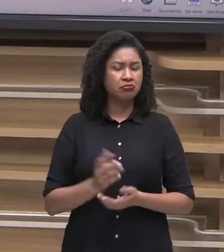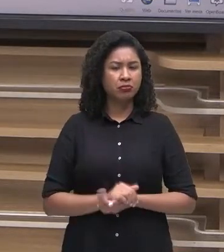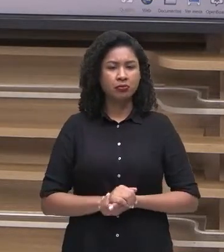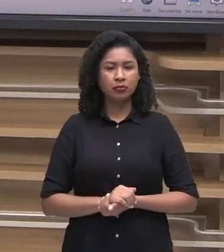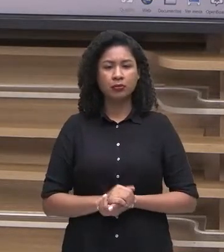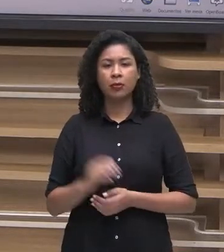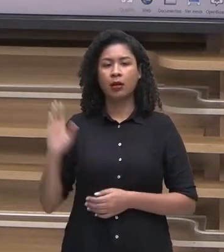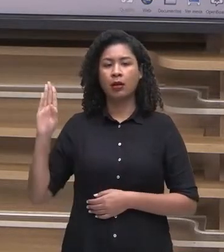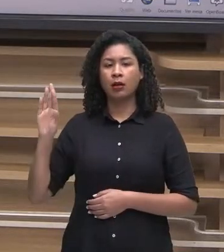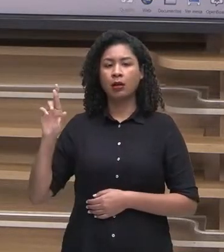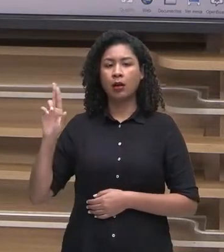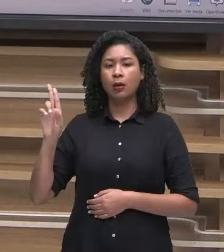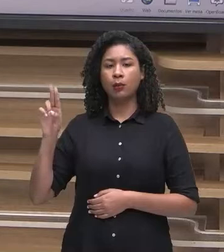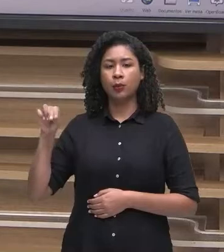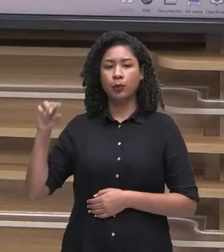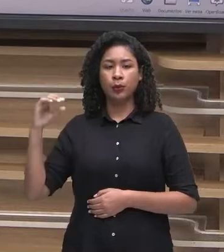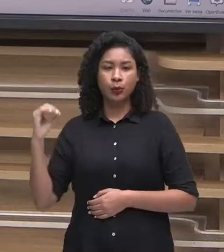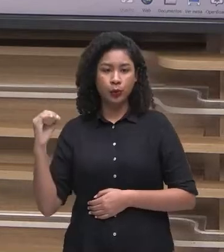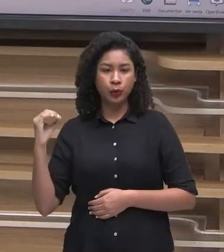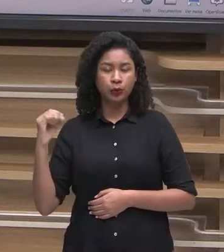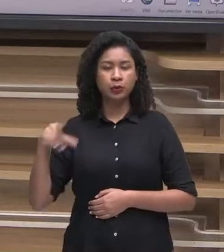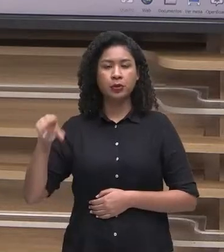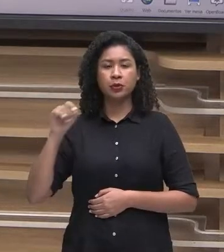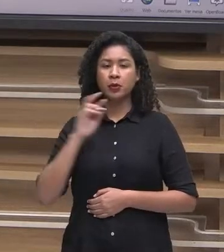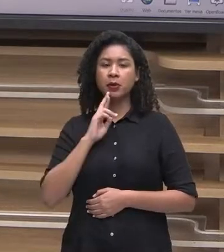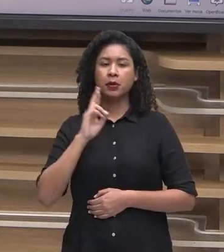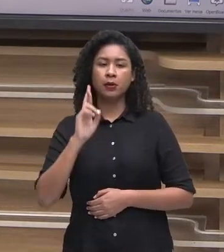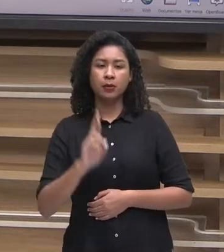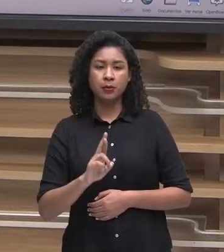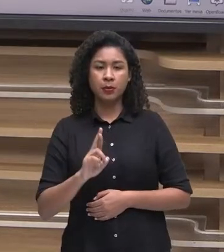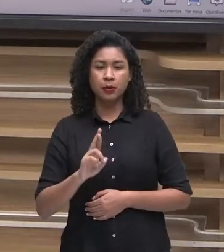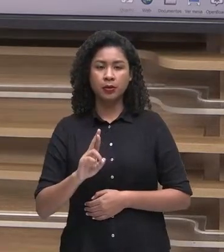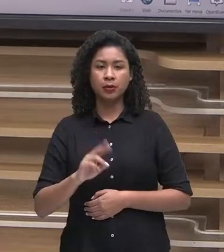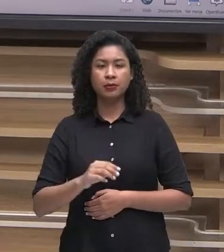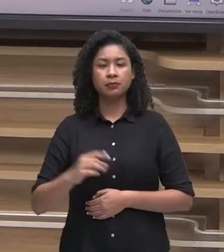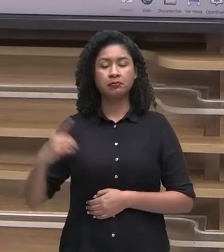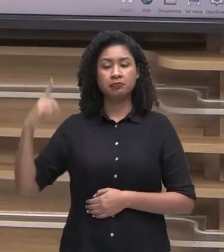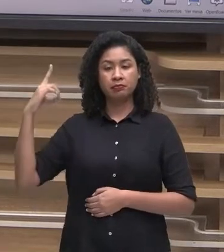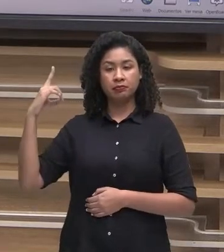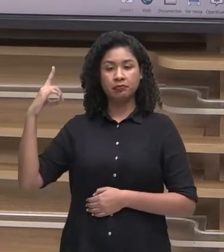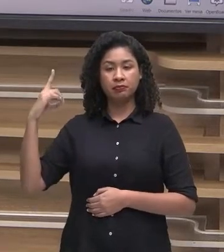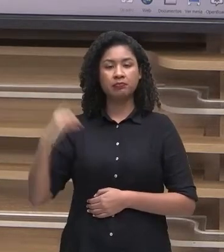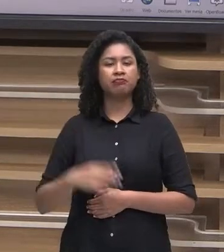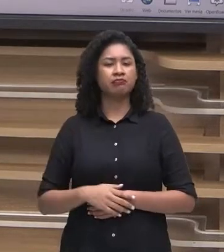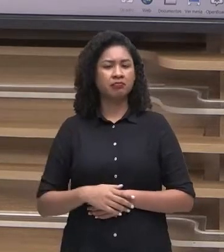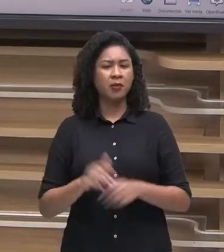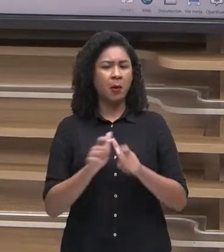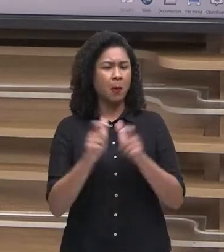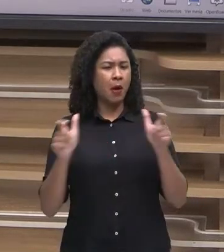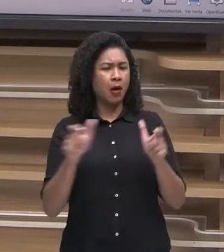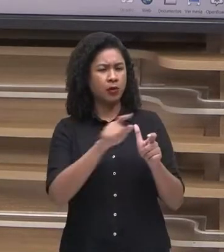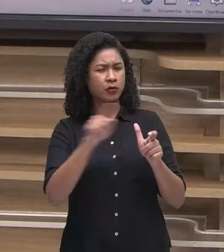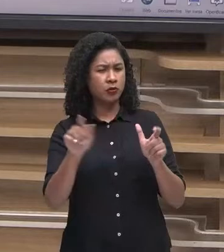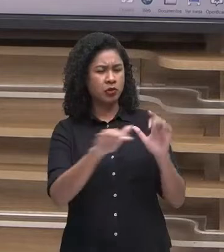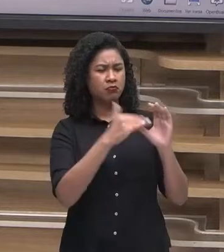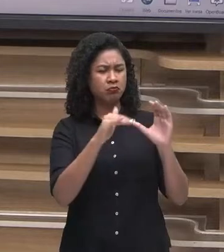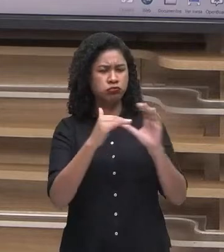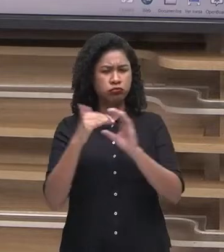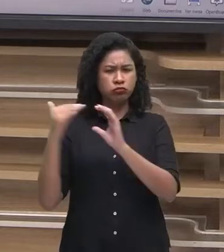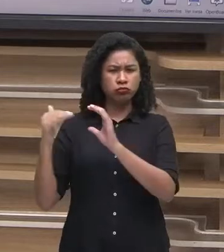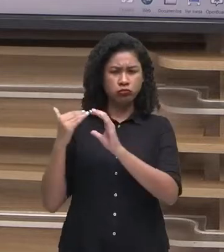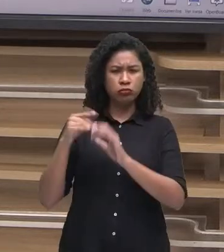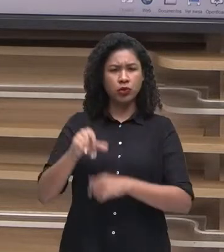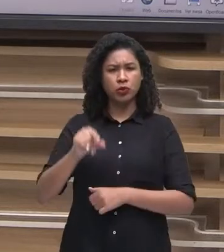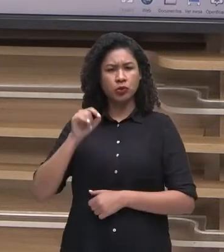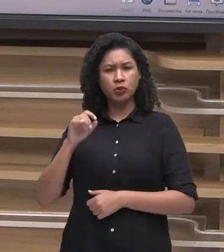O Bruno Cavalcante enviou que a resposta correta é a letra D também. A maioria de vocês aqui estão